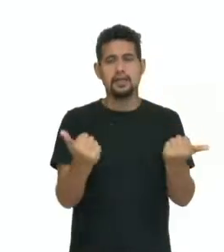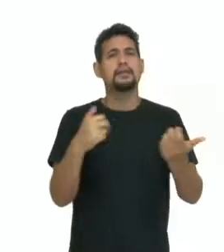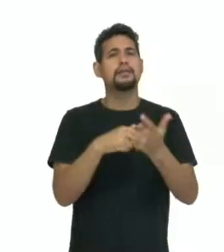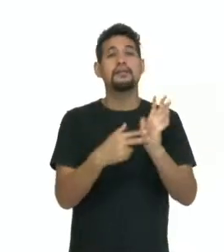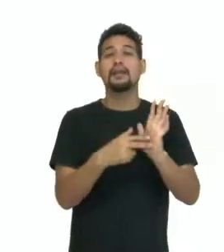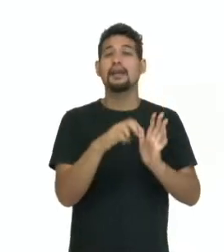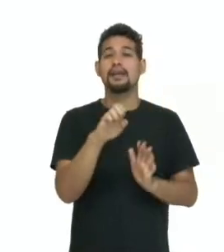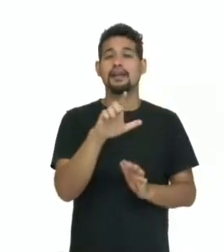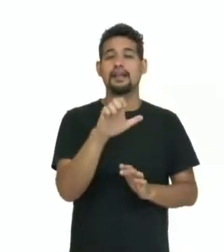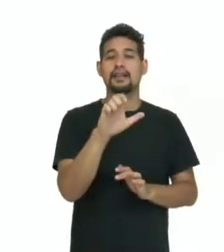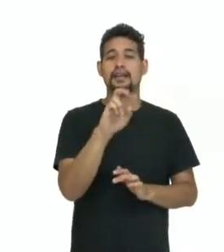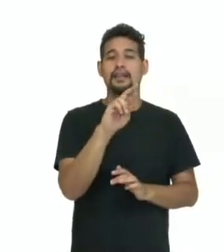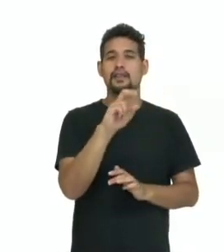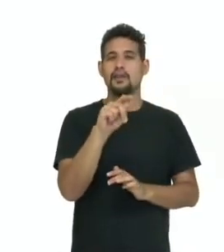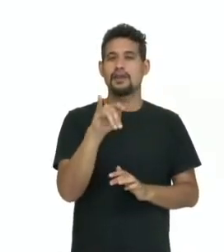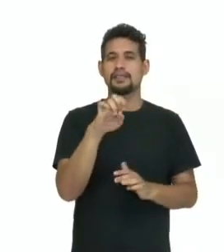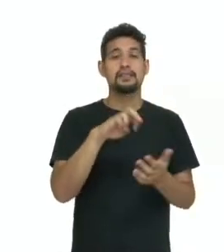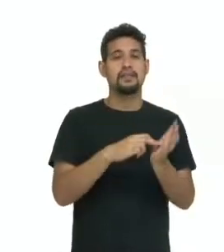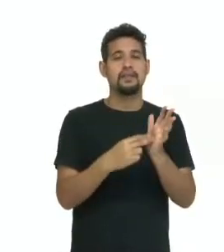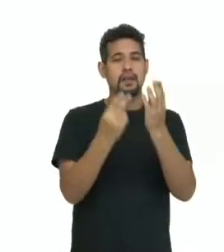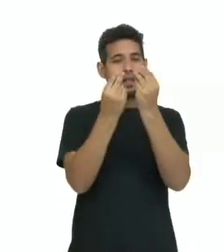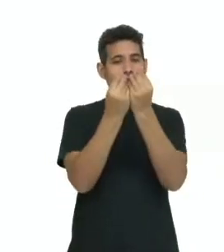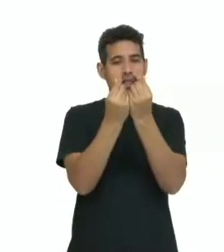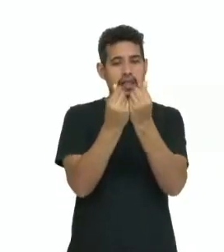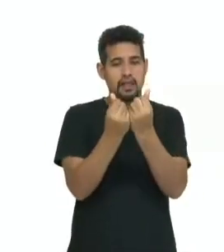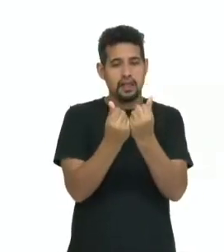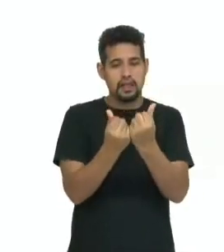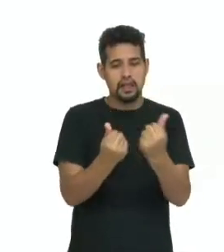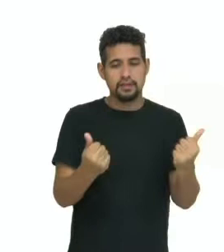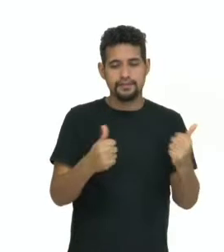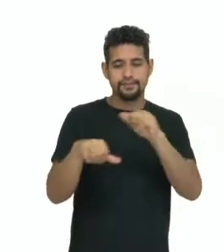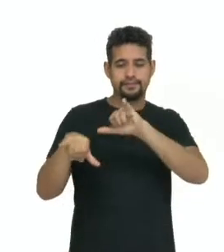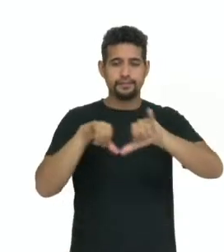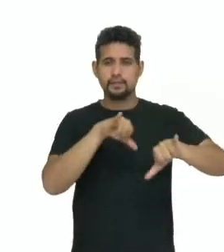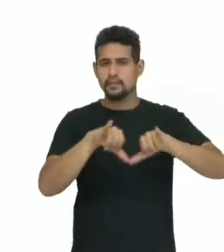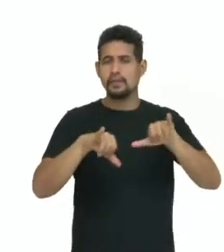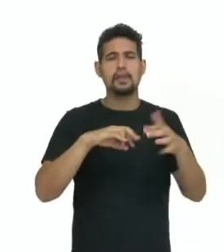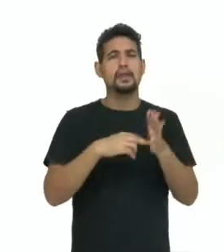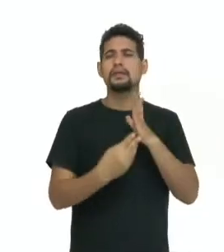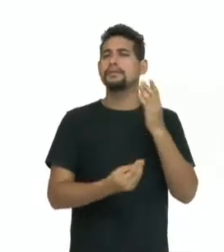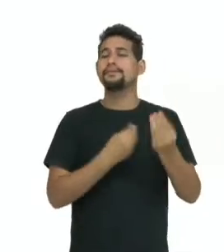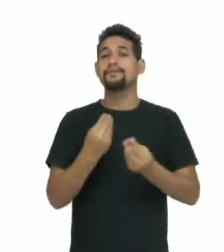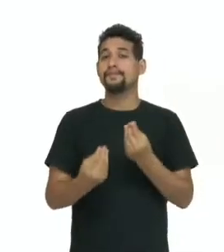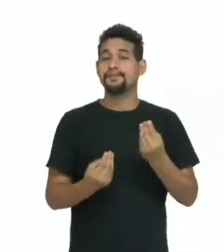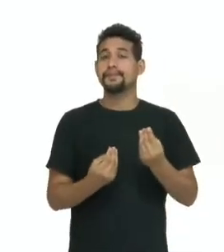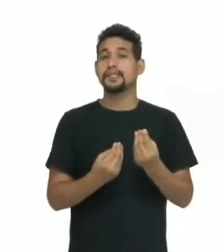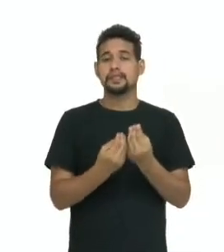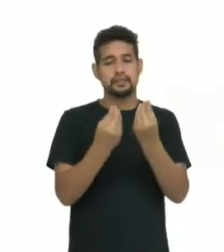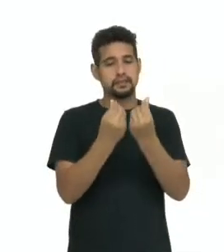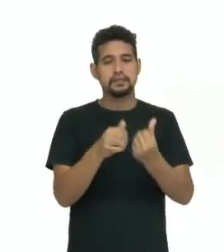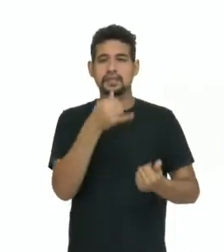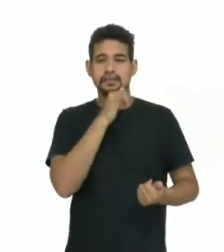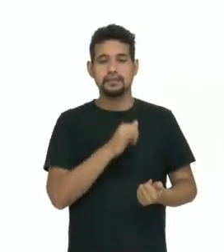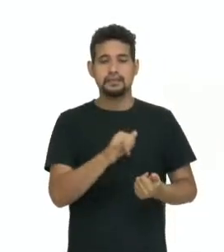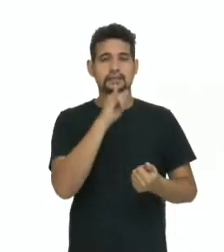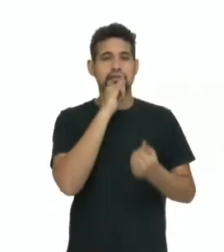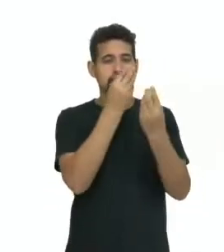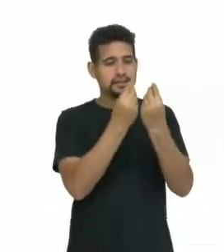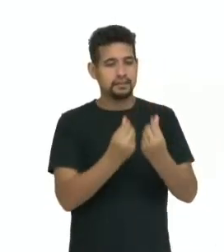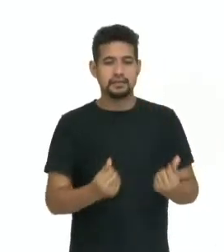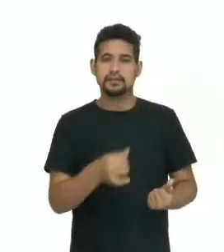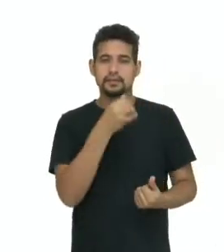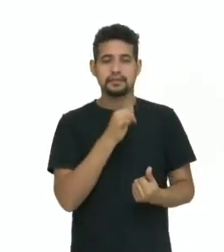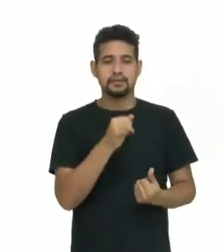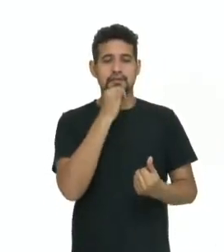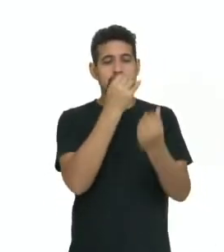que a eletrólise é a decomposição de uma substância por meio de uma corrente elétrica